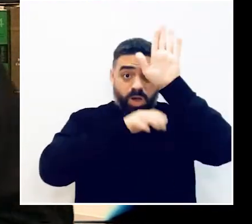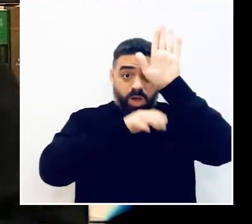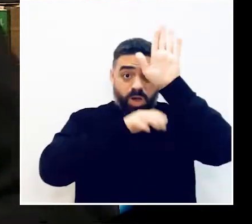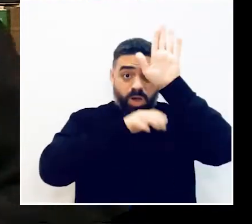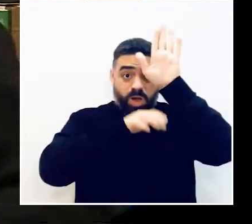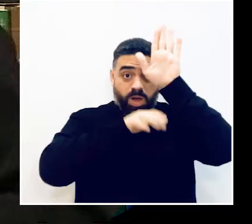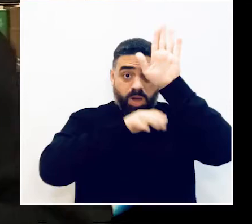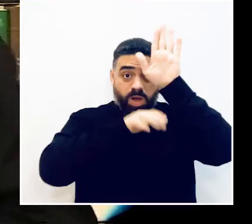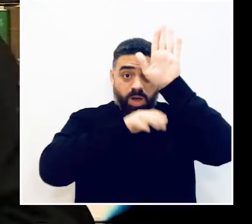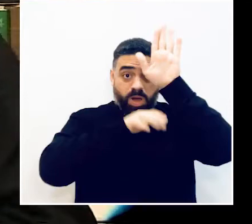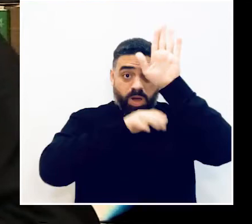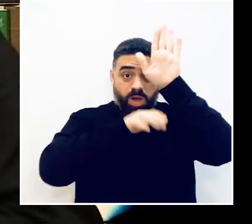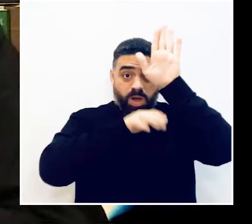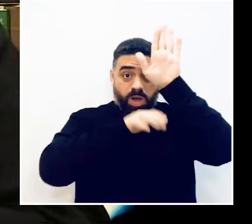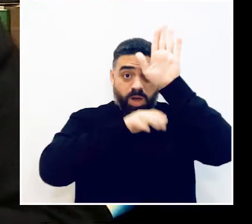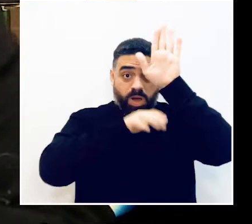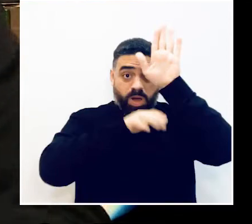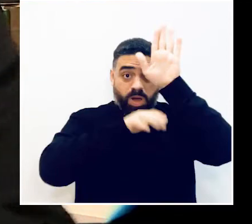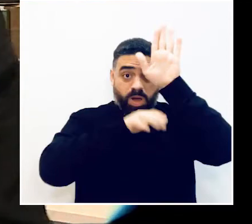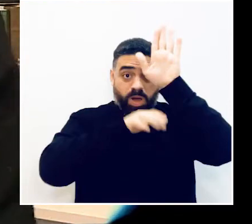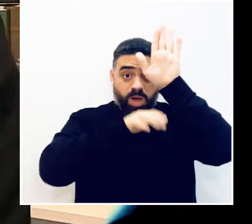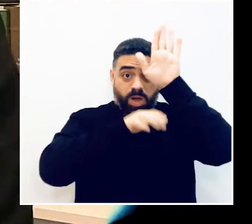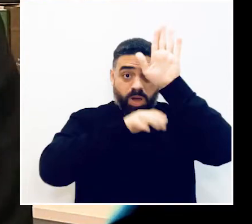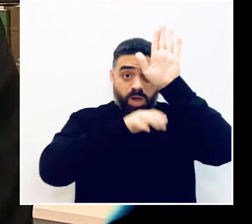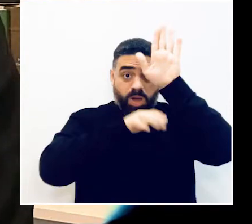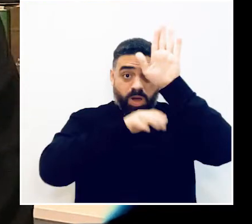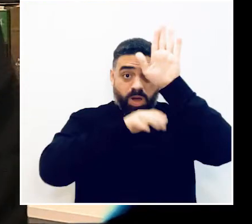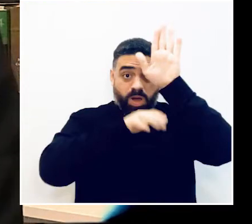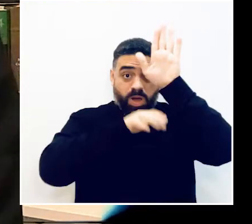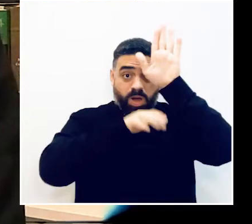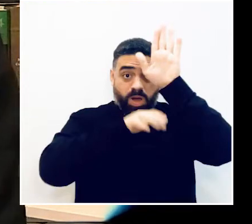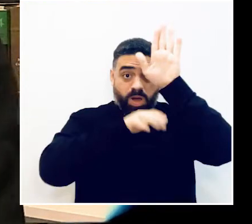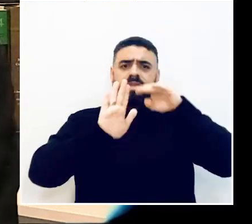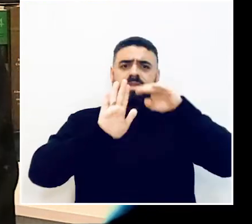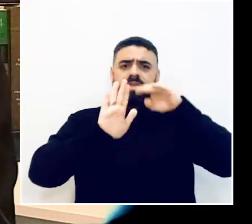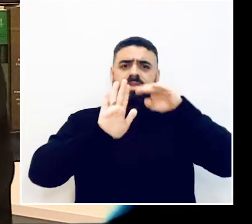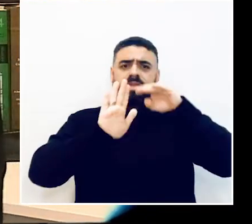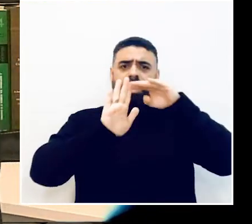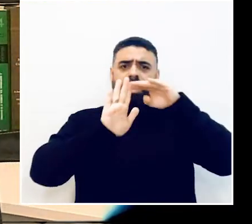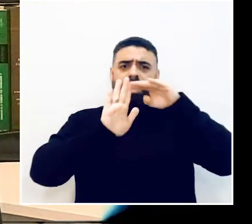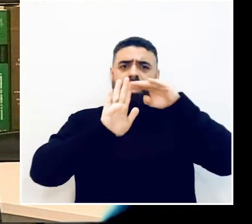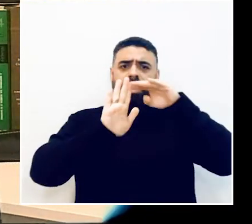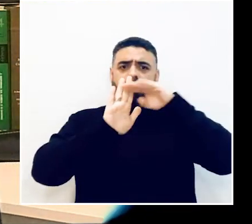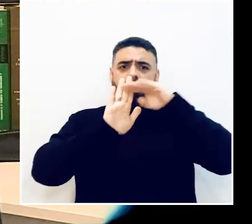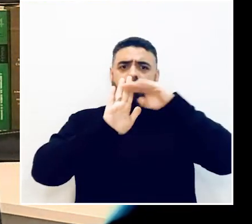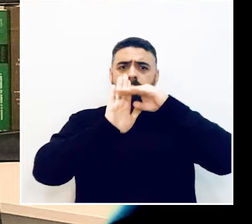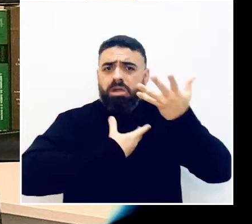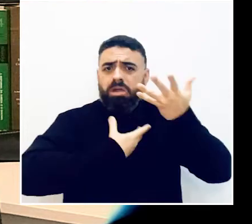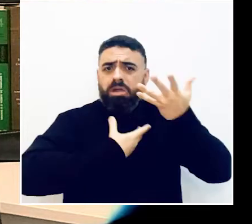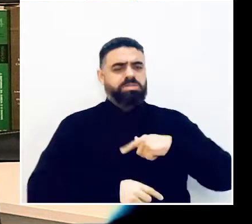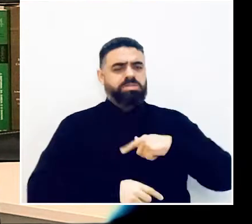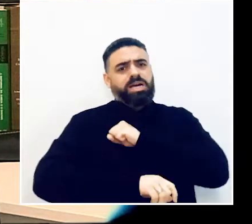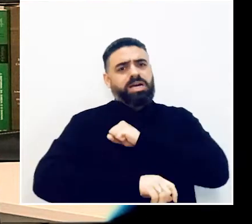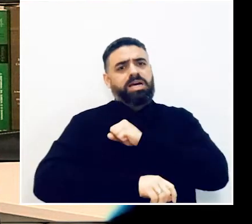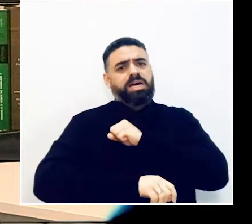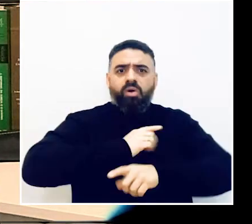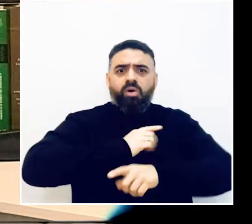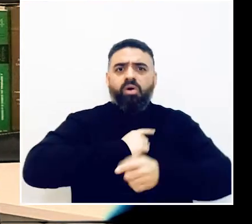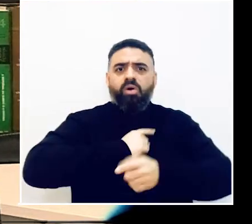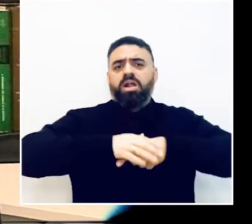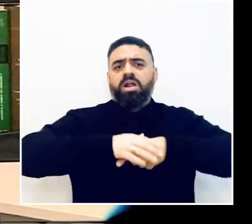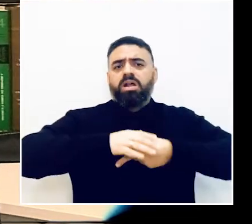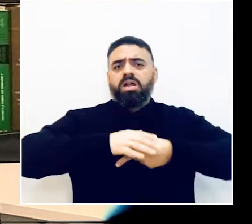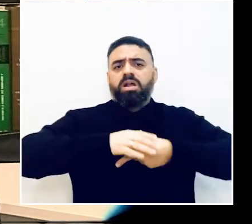muito técnica, se a gente tem uma adoração que tem uma liturgia bem estipulada, quer dizer que é uma adoração desprovida de um coração ali